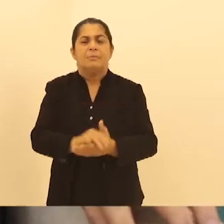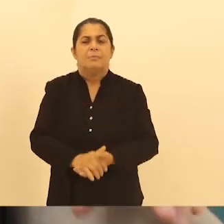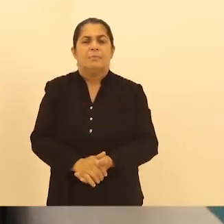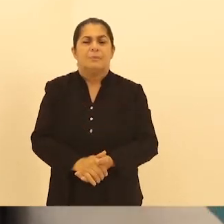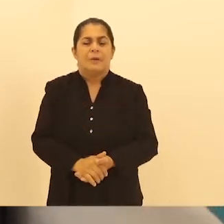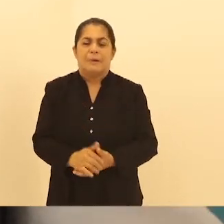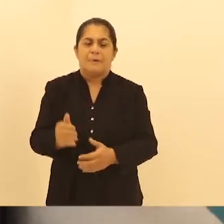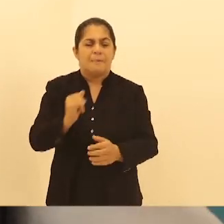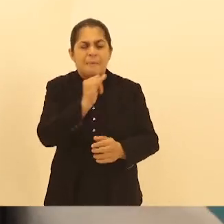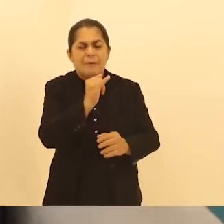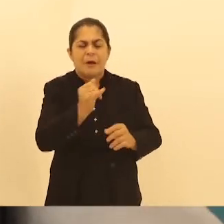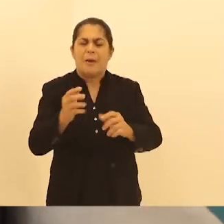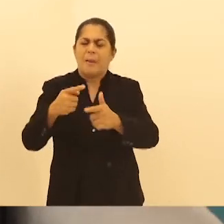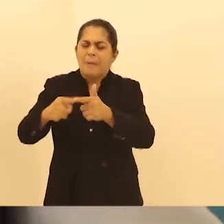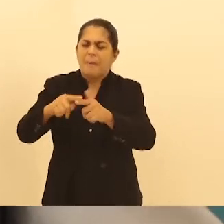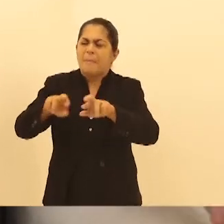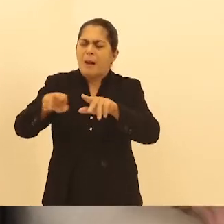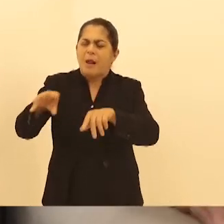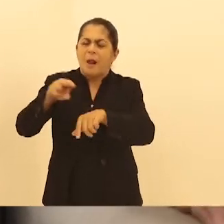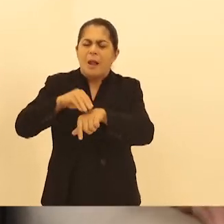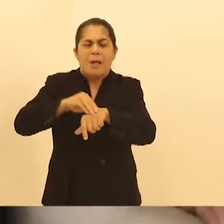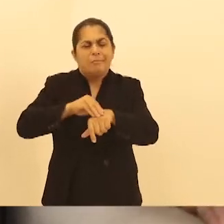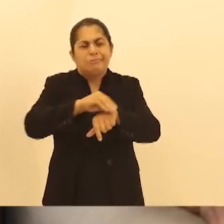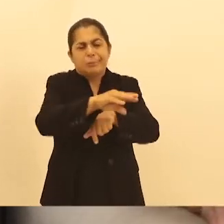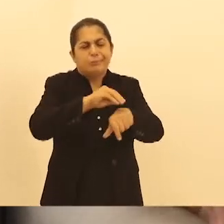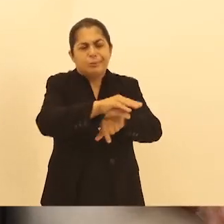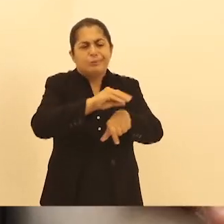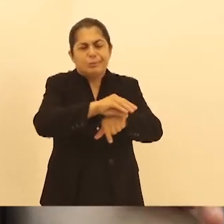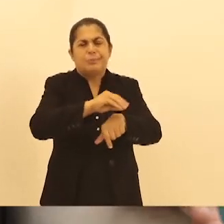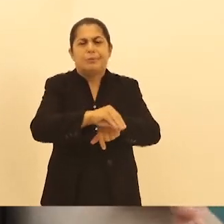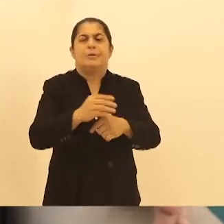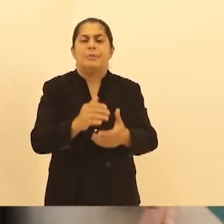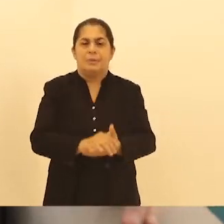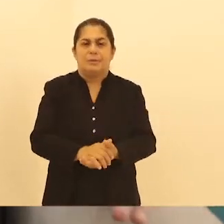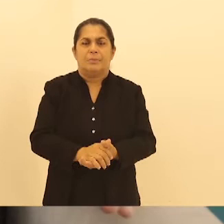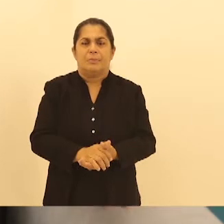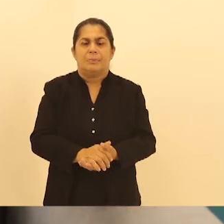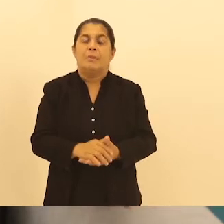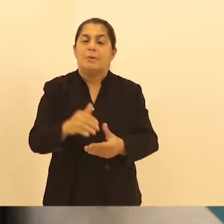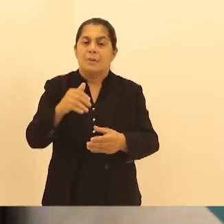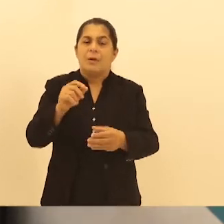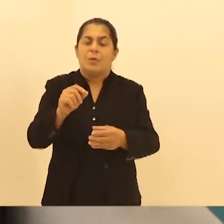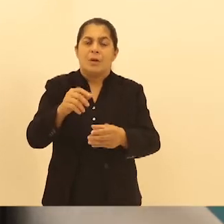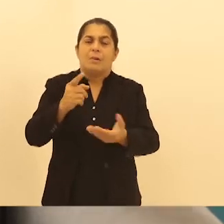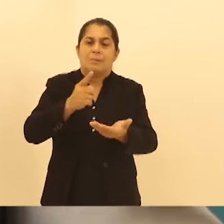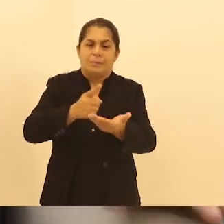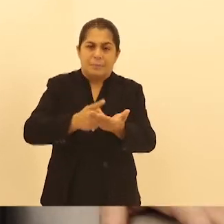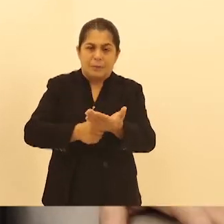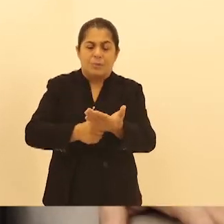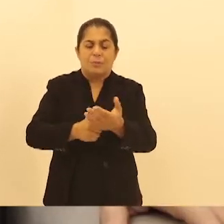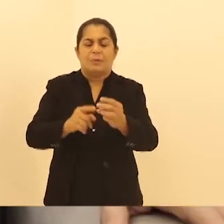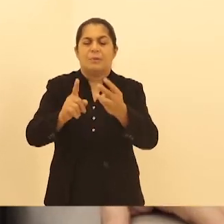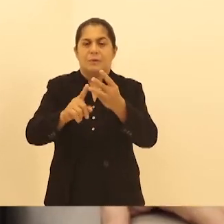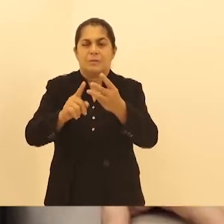terceiro mandato nós fomos eleitos na eleição direta